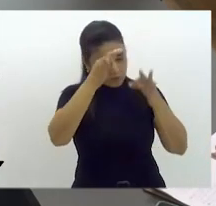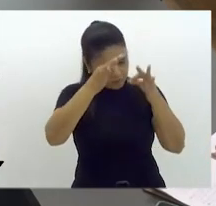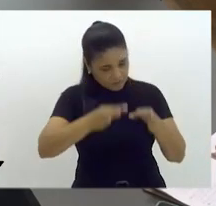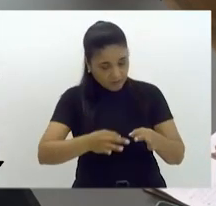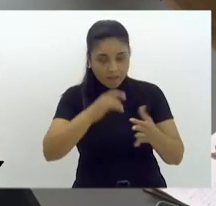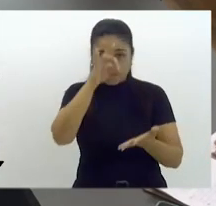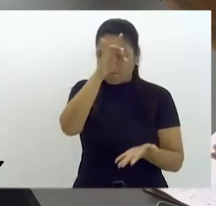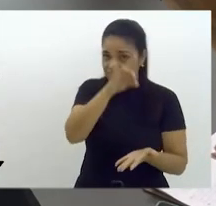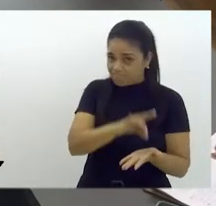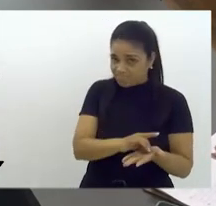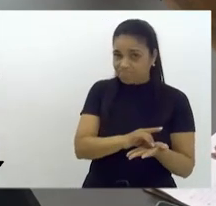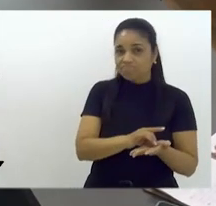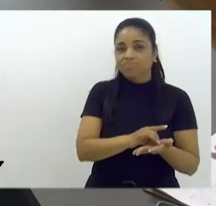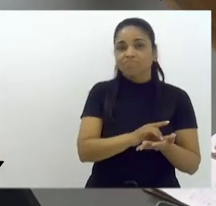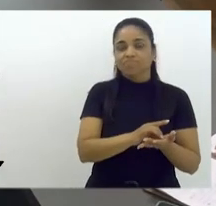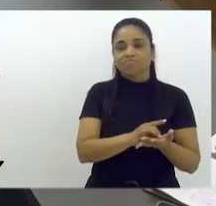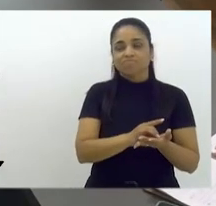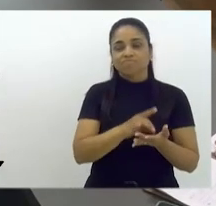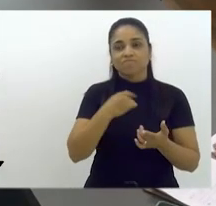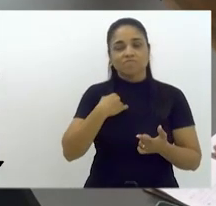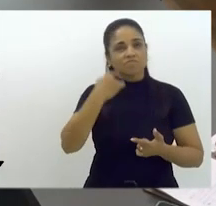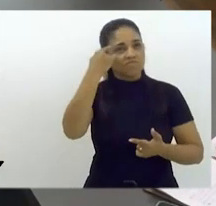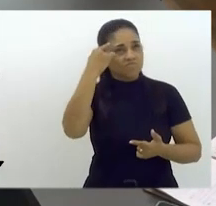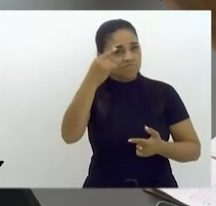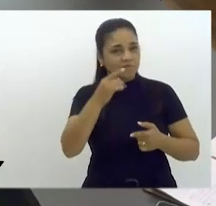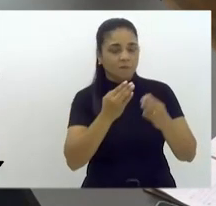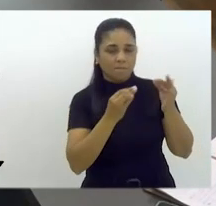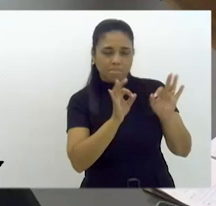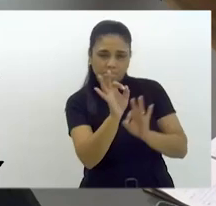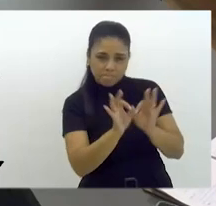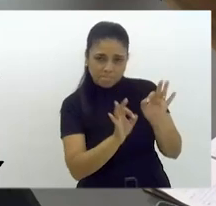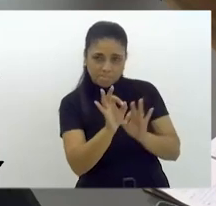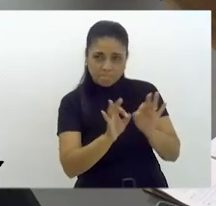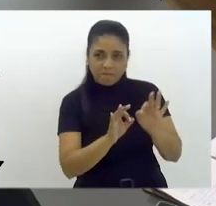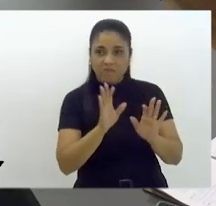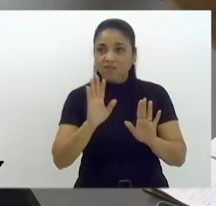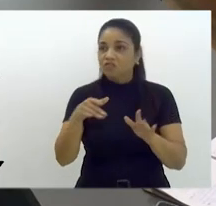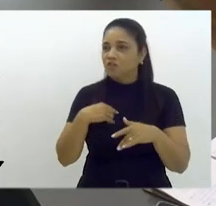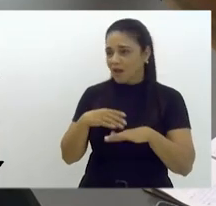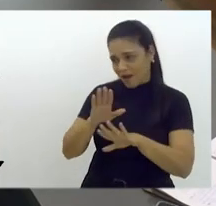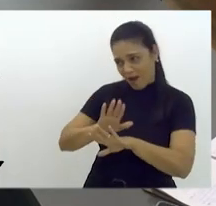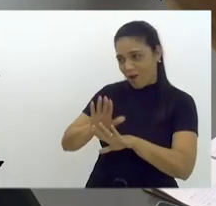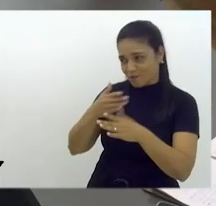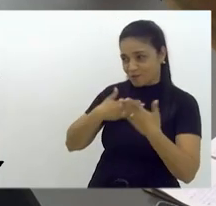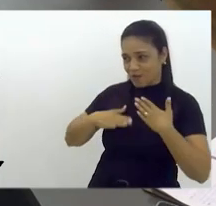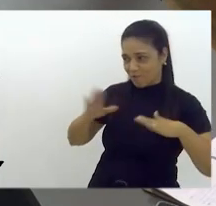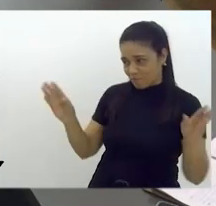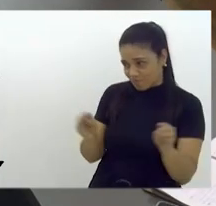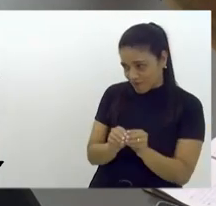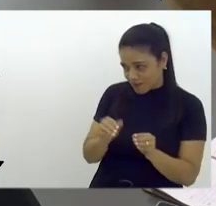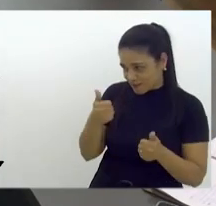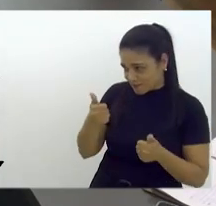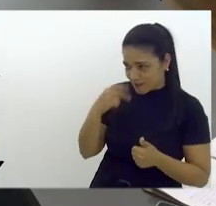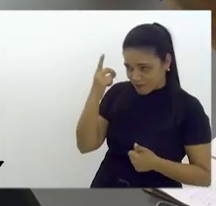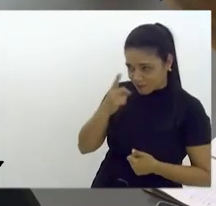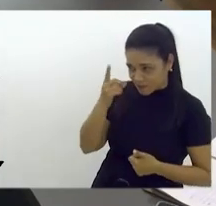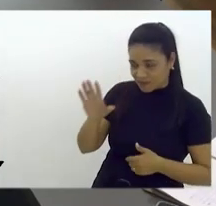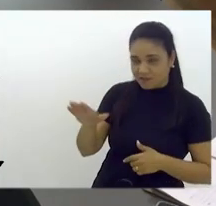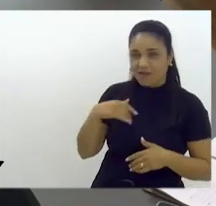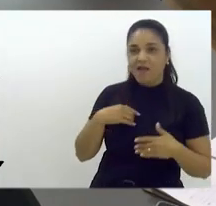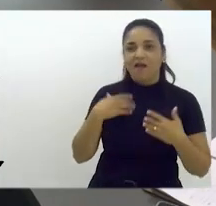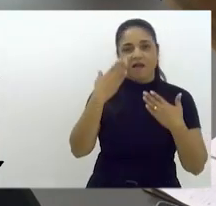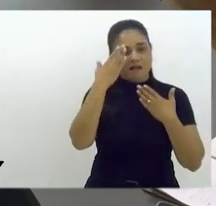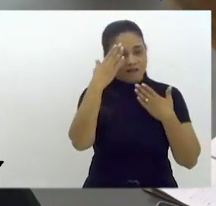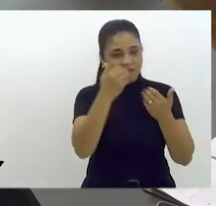aperfeições a hipótese que a gente está tratando aqui já estamos terminando deputada E então agradecer a todos as